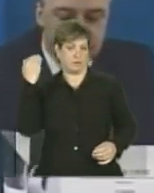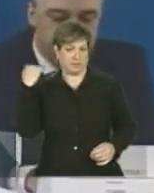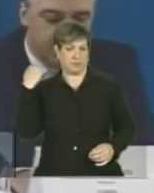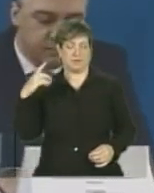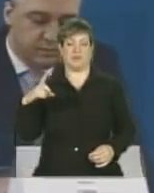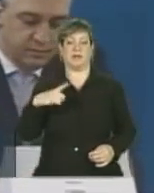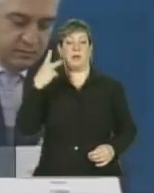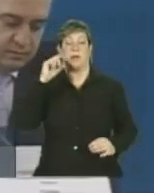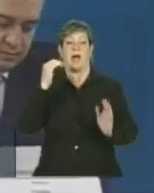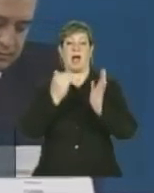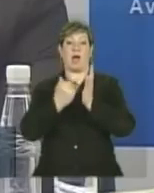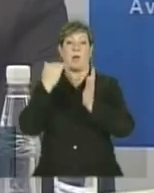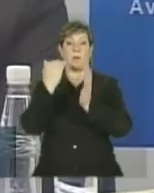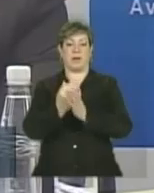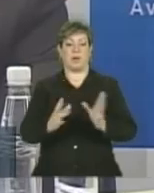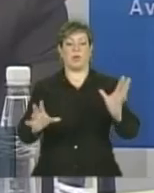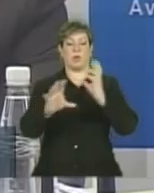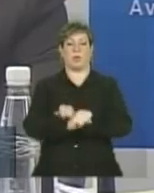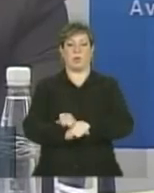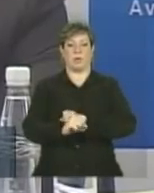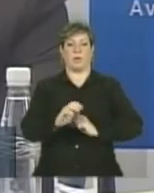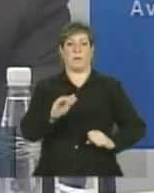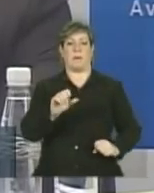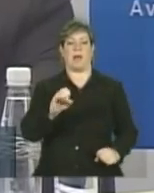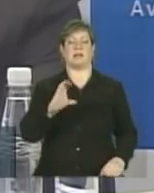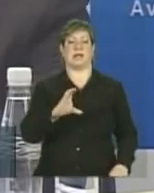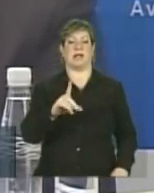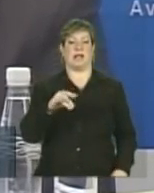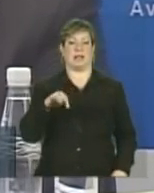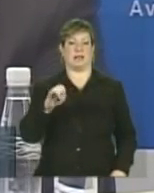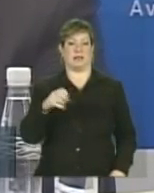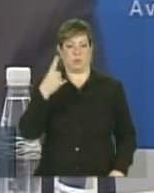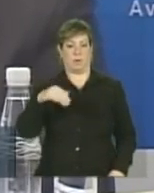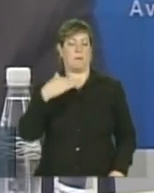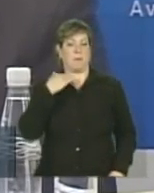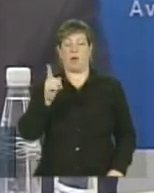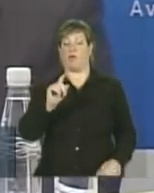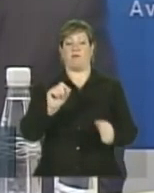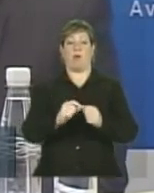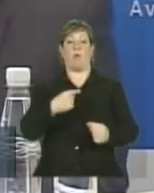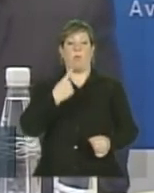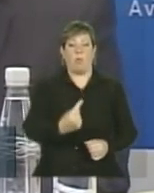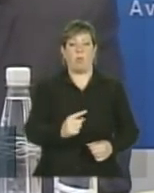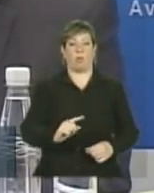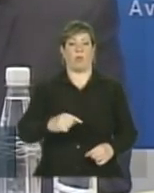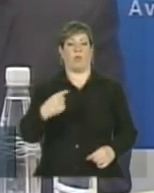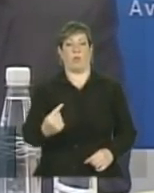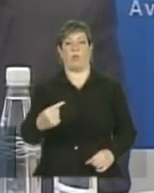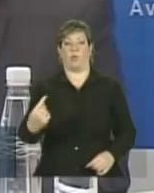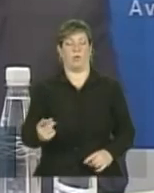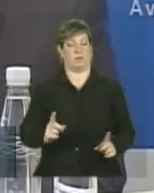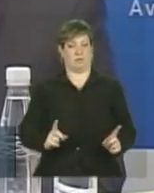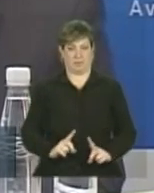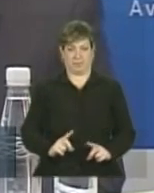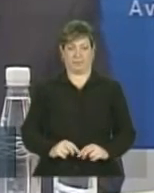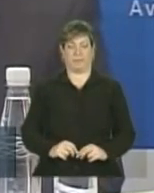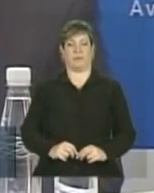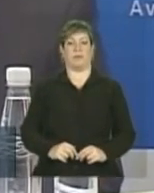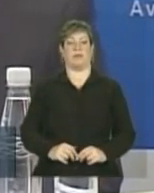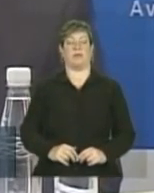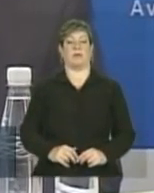aumentar a base de clientes de um banco, não se faz um a um, não é a forma mais,